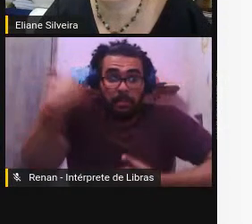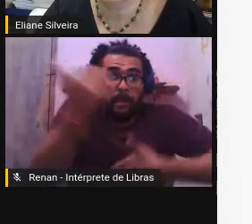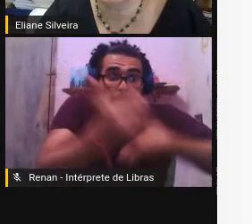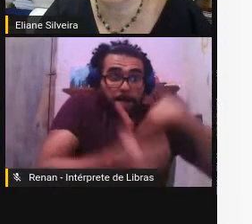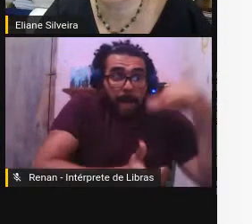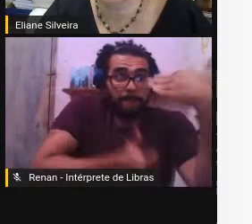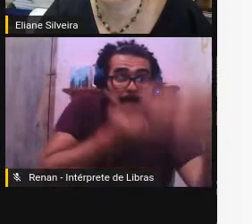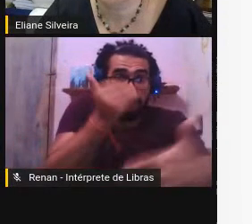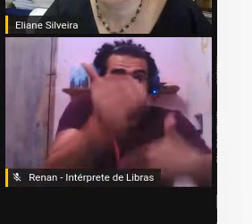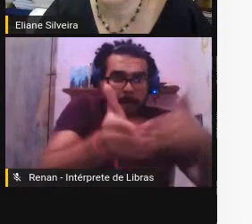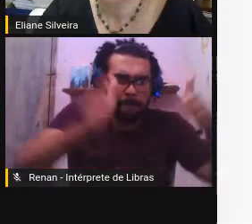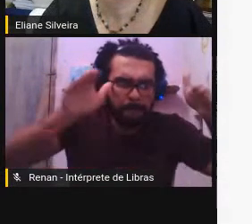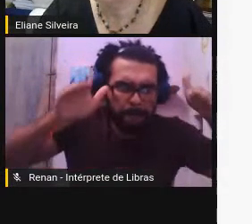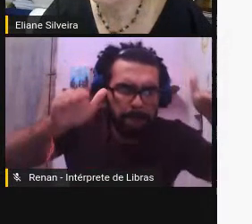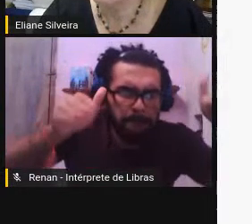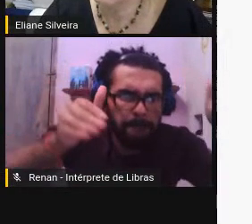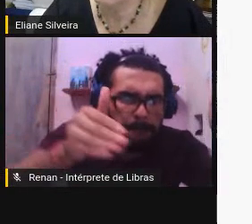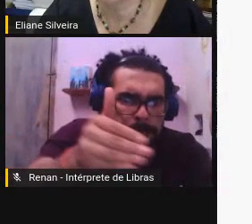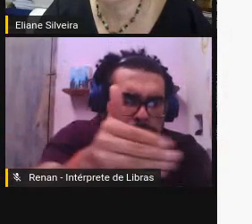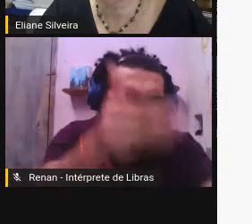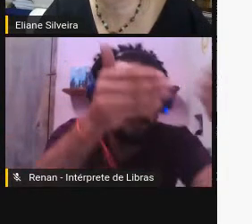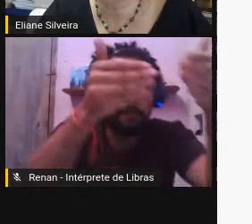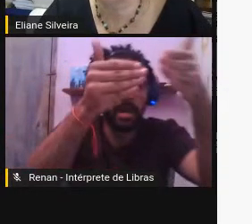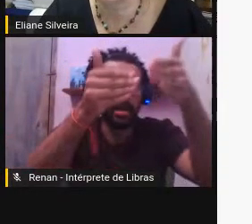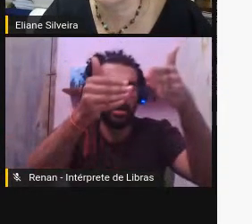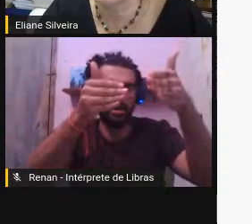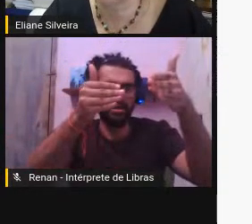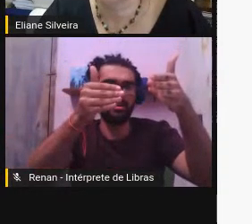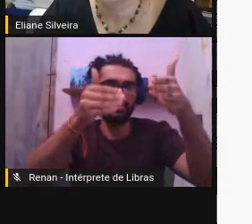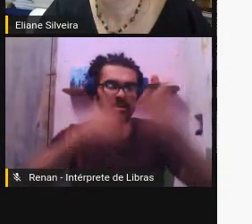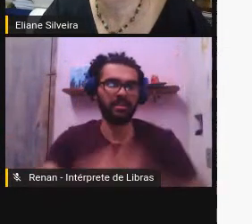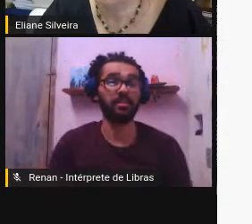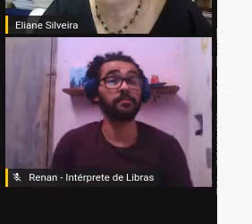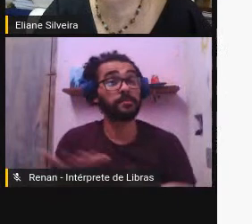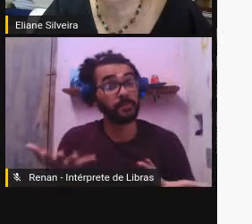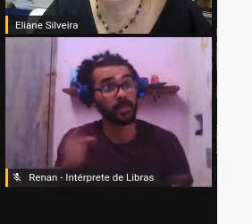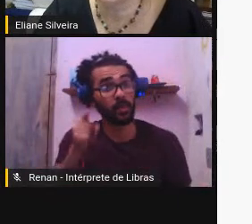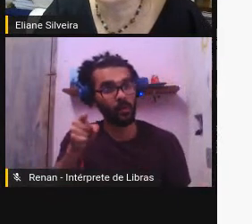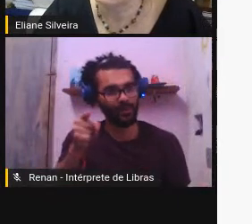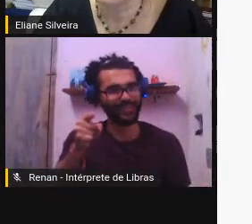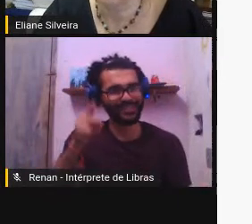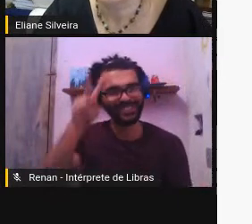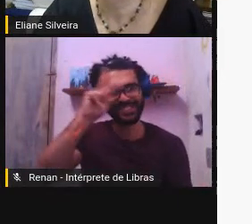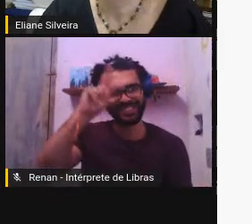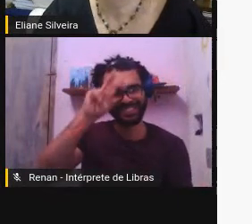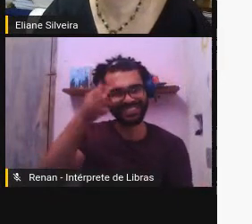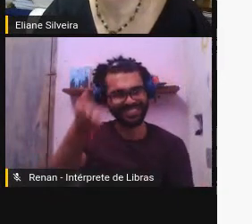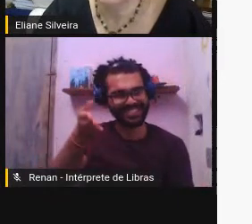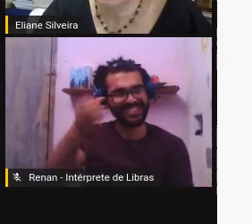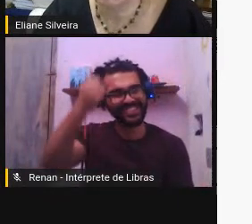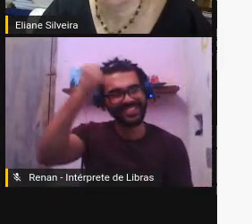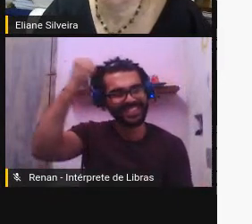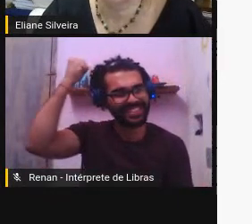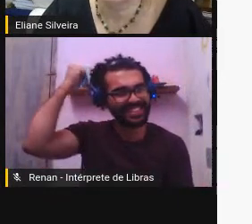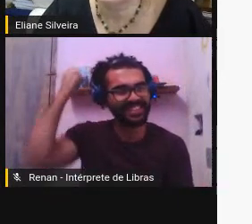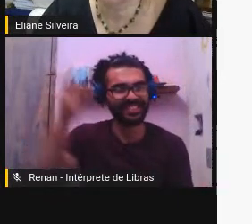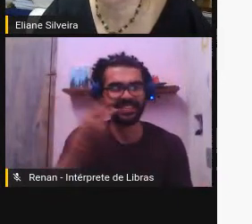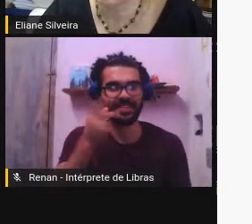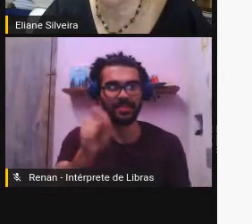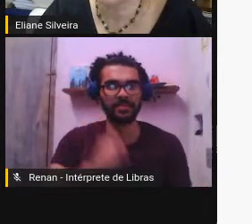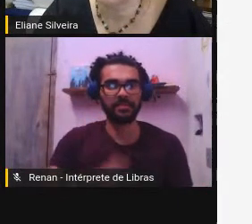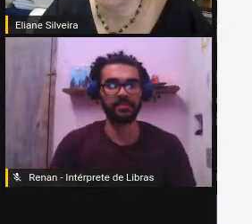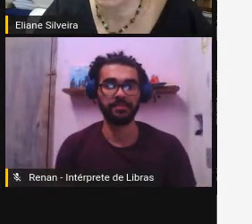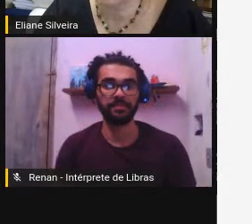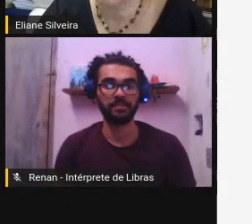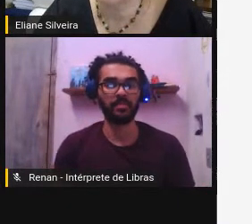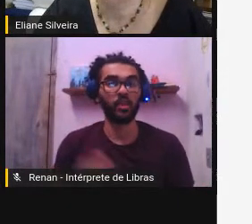direção ao conhecimento. Retomando, então, as lembranças de Sossir, se pode dizer que o seu escrito sobre um sistema